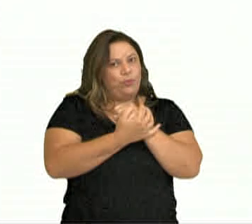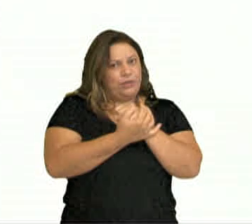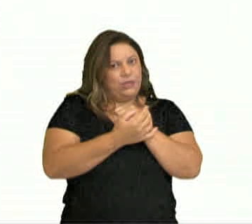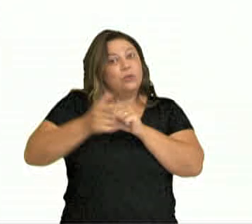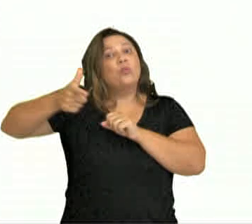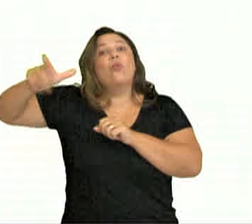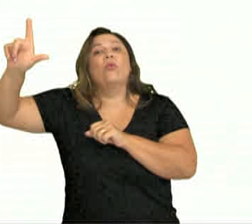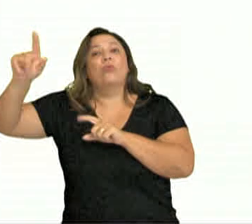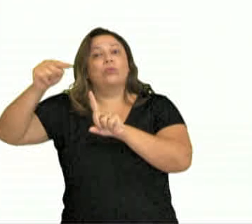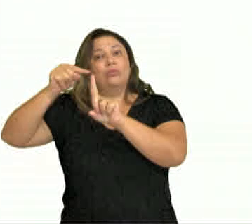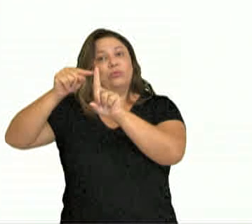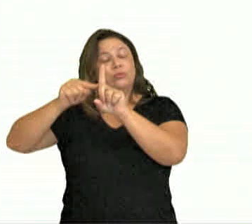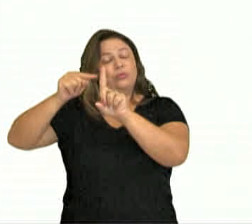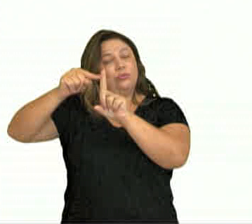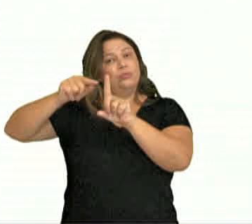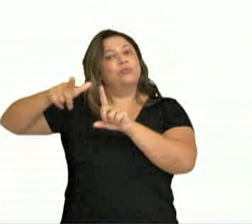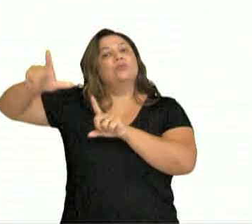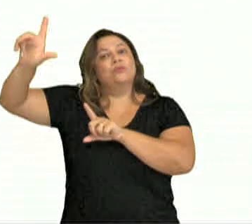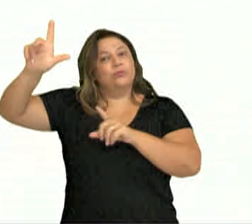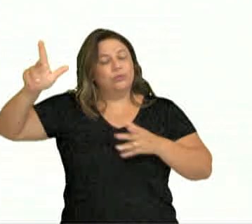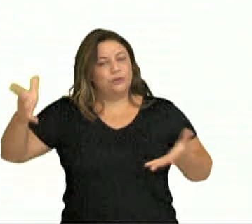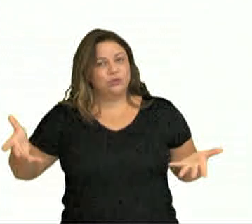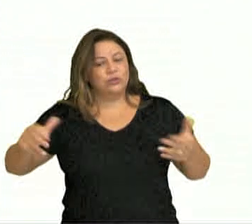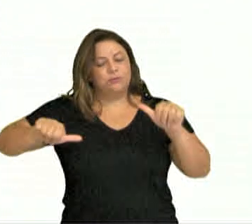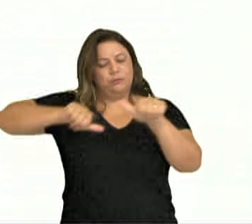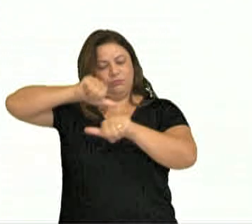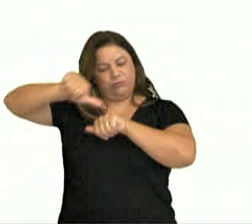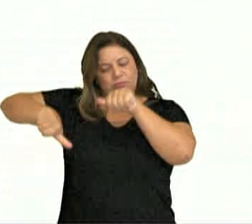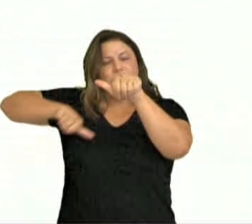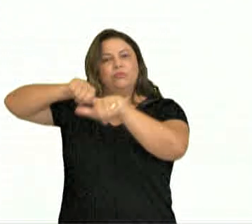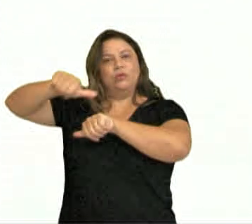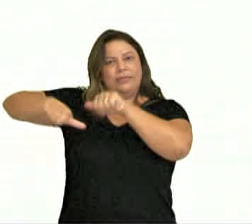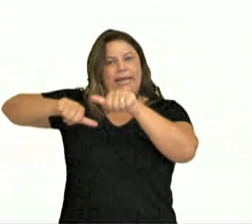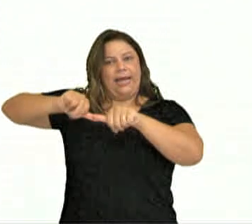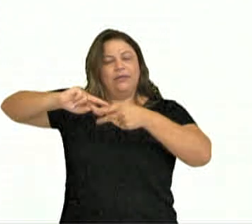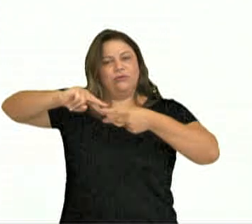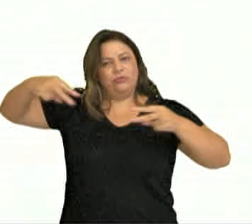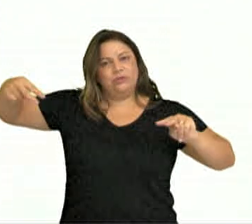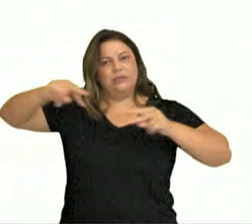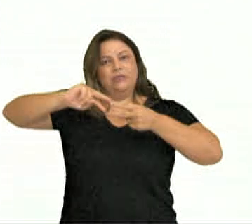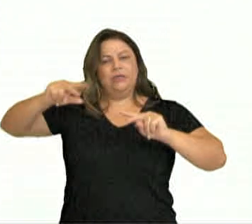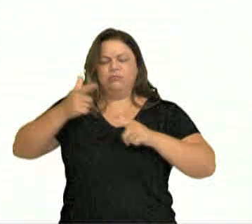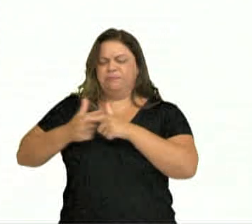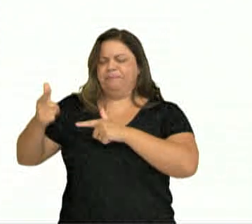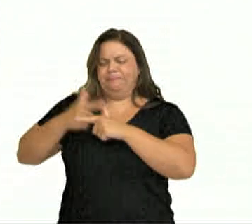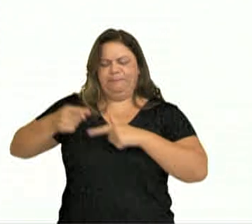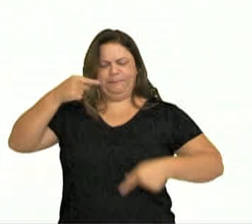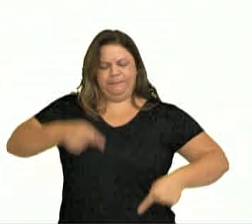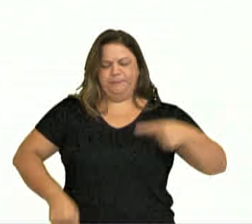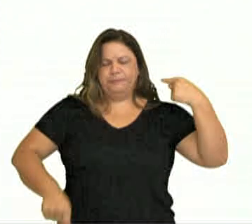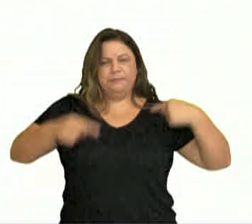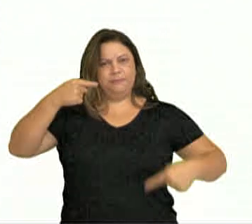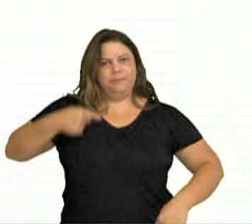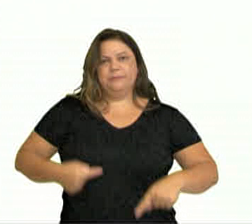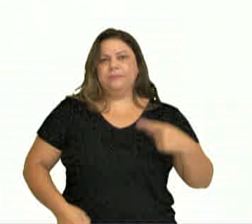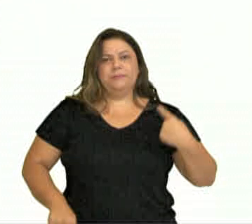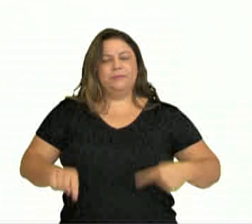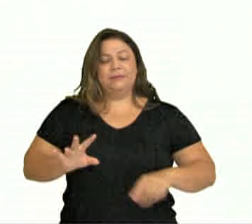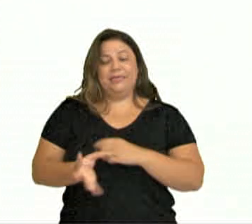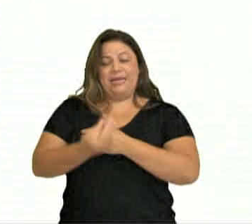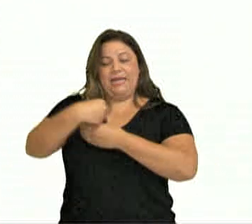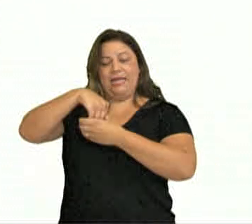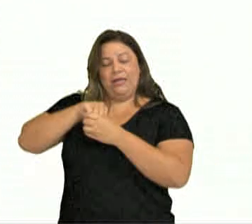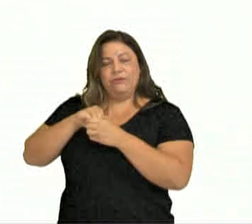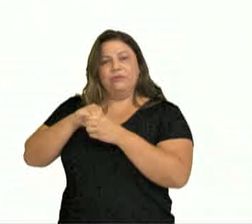coronavírus, é um outro tipo de vírus. Ele é alterado geneticamente para não causar nenhum problema no nosso organismo. E dentro dele é colocado um